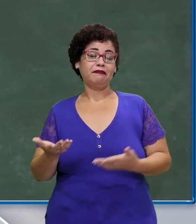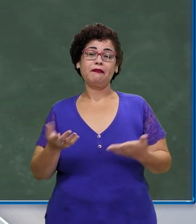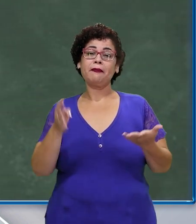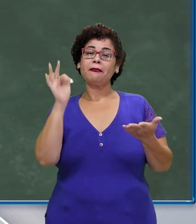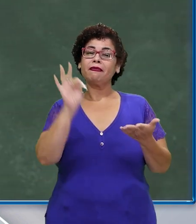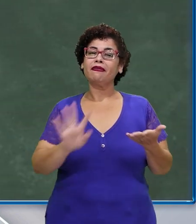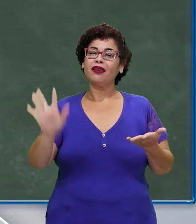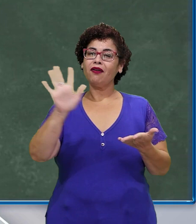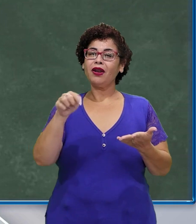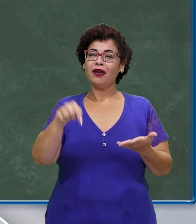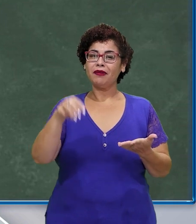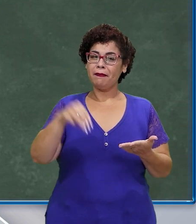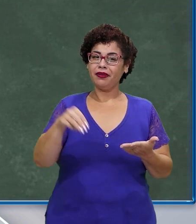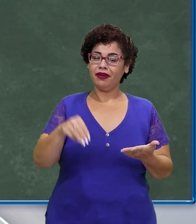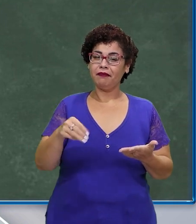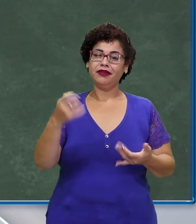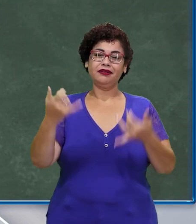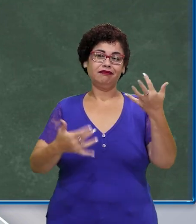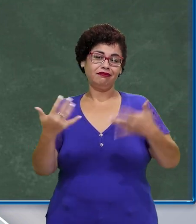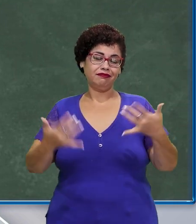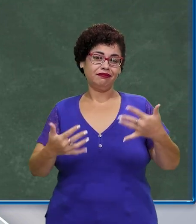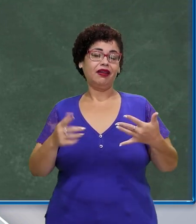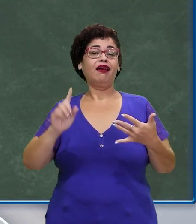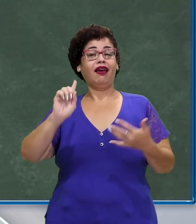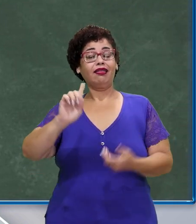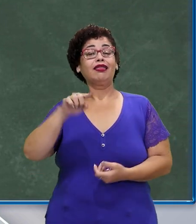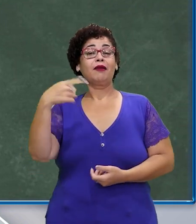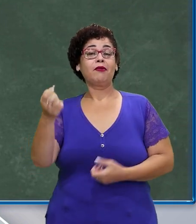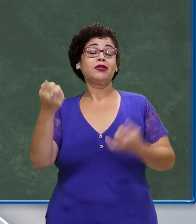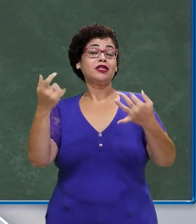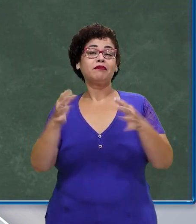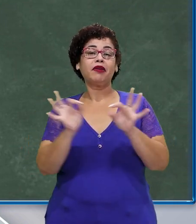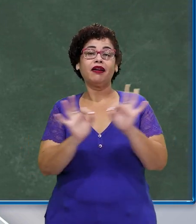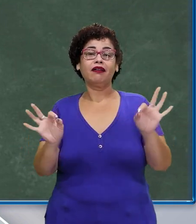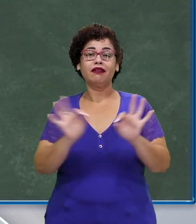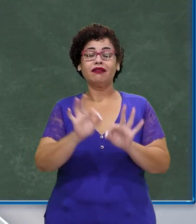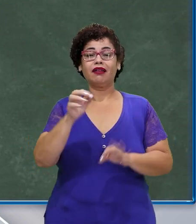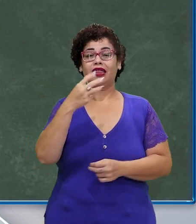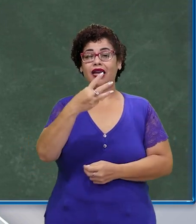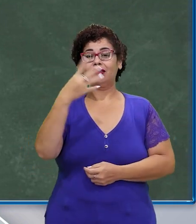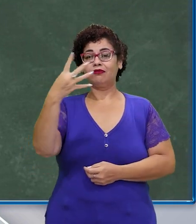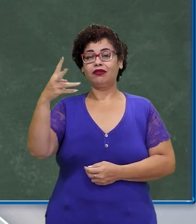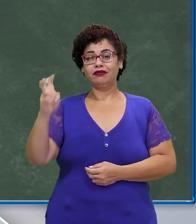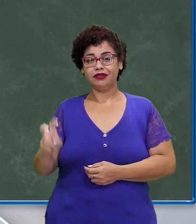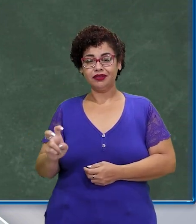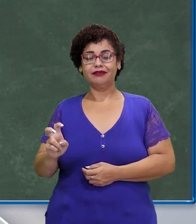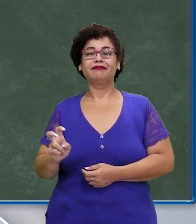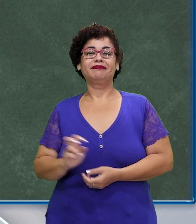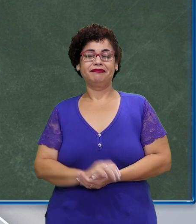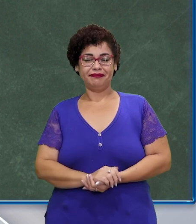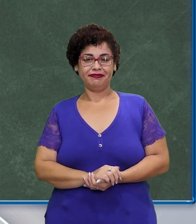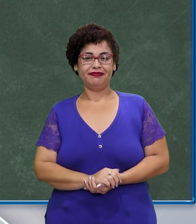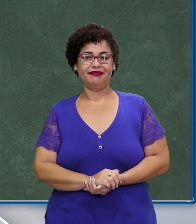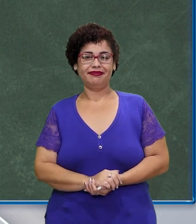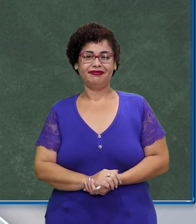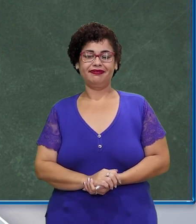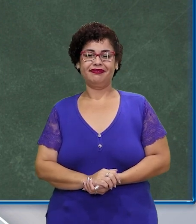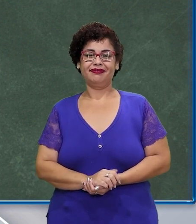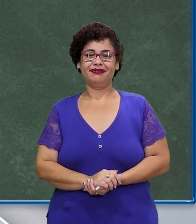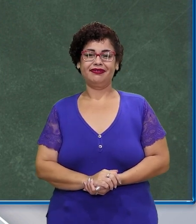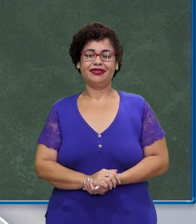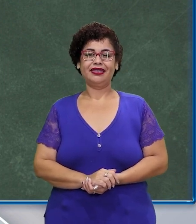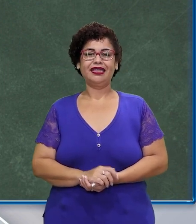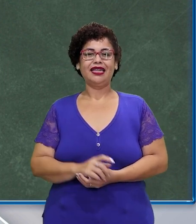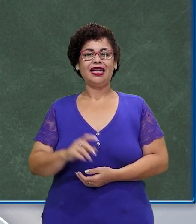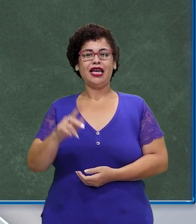de Pitágoras para a gente depois explicar as medidas 3, 4, 5, certo? O Teorema